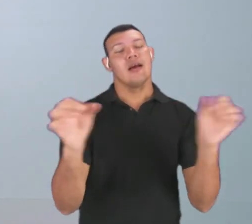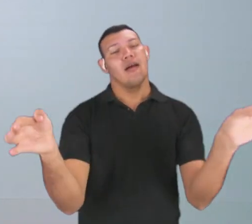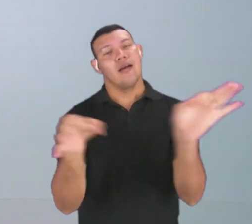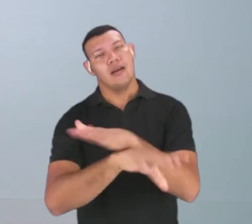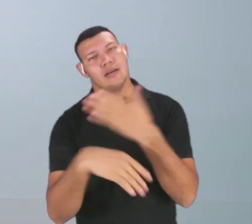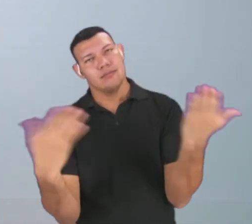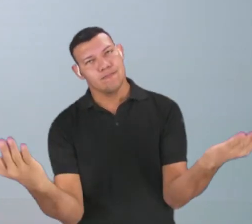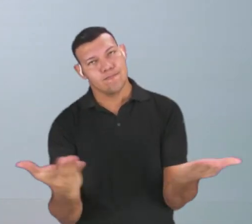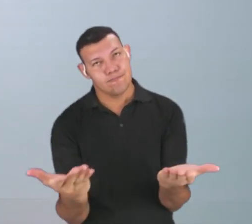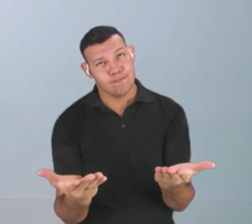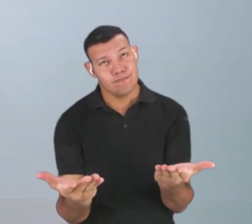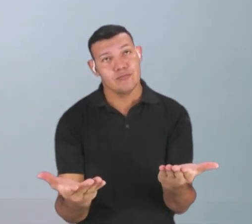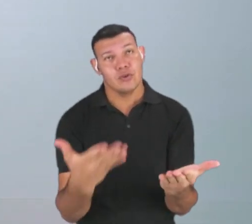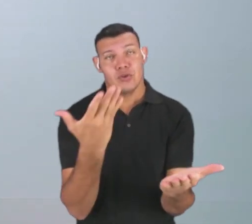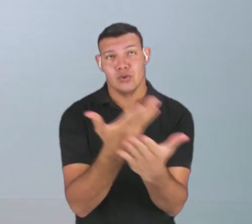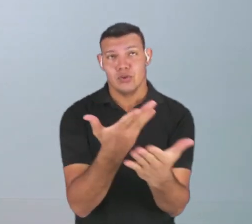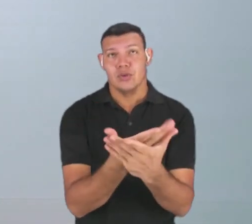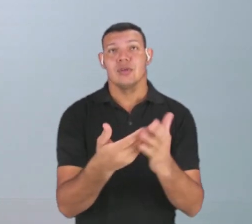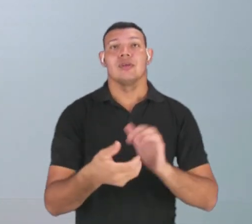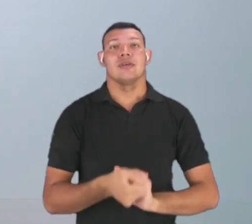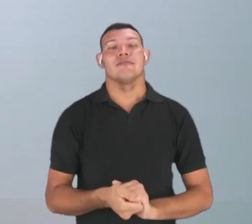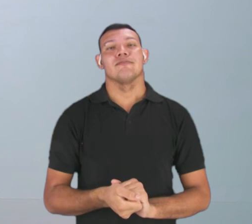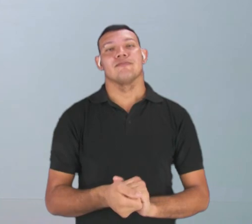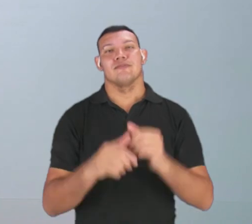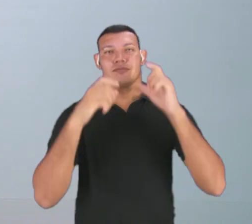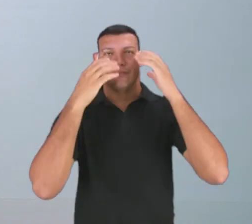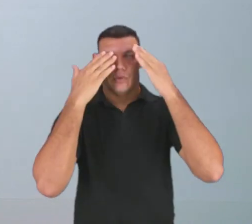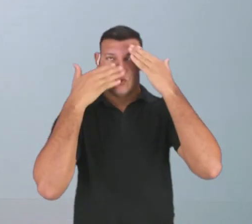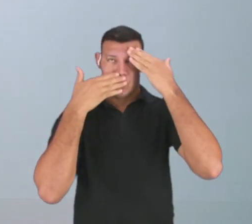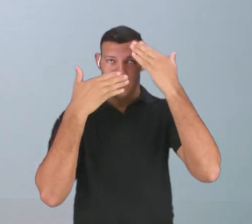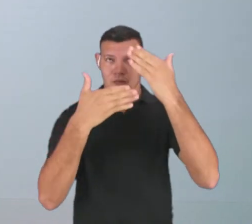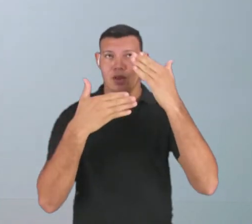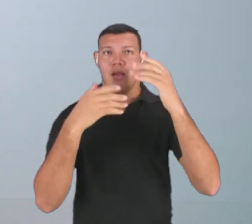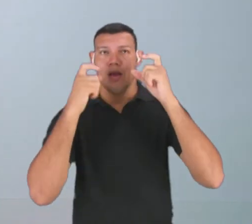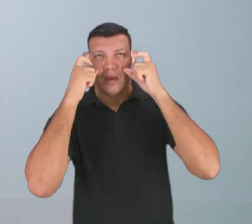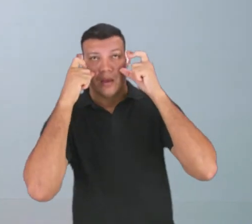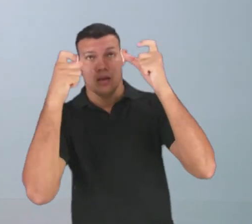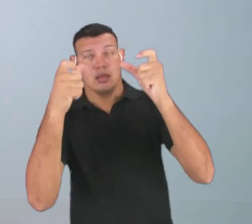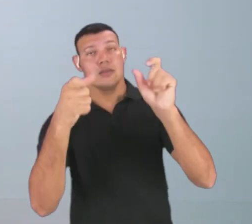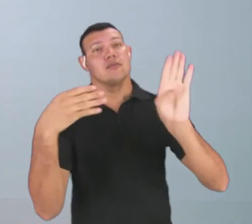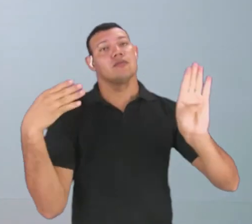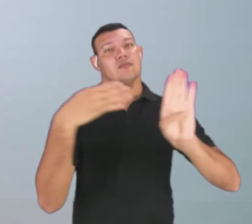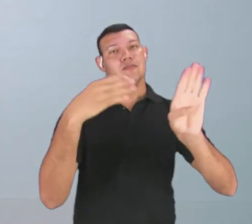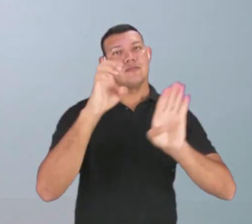hoje, agradeço sua atenção. Se você quiser acessar esse conteúdo ou qualquer outro componente